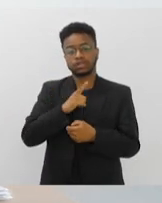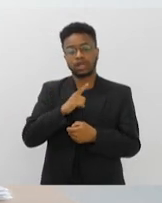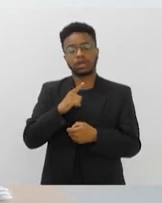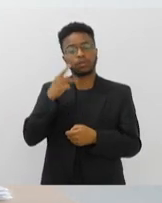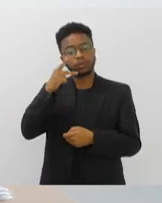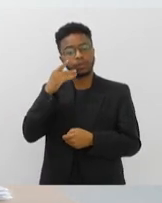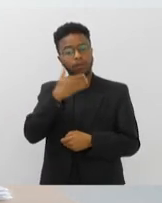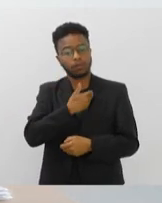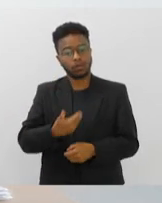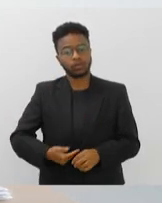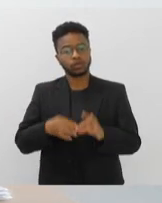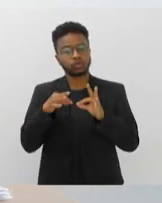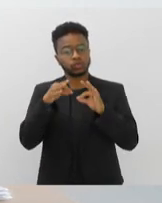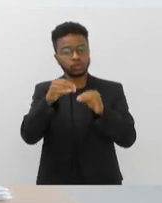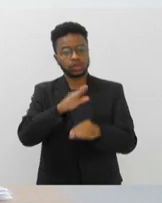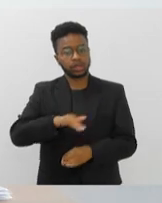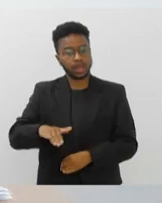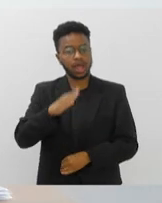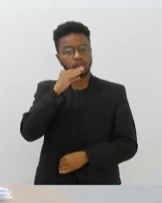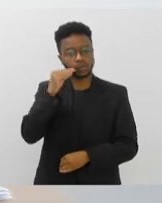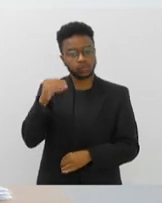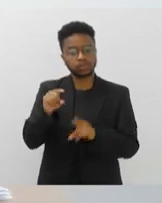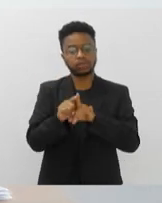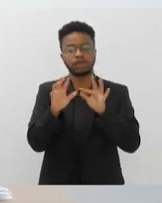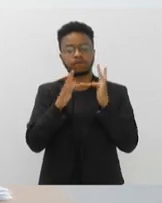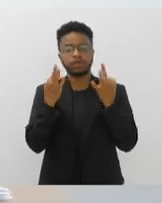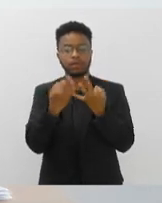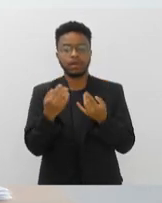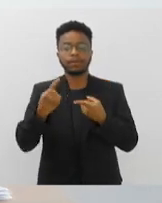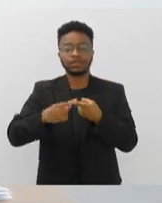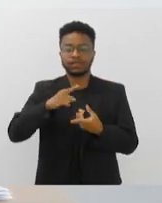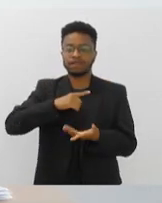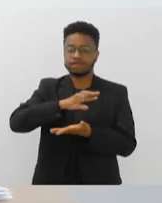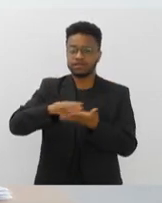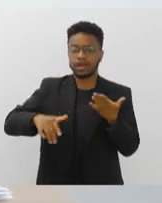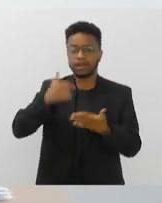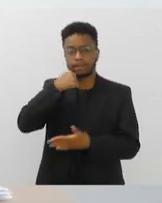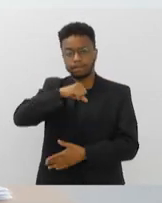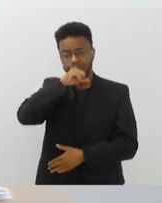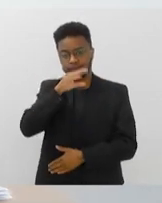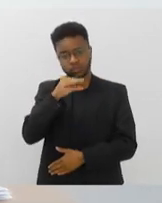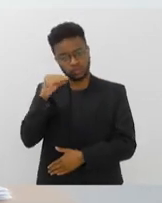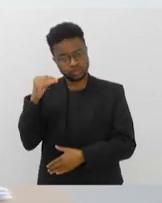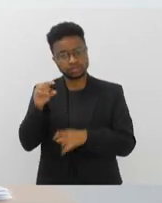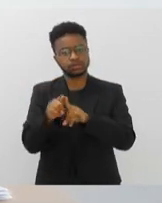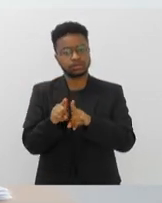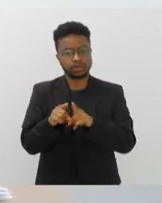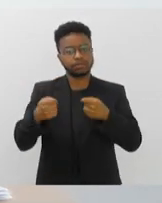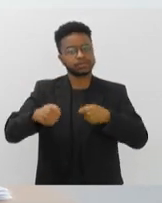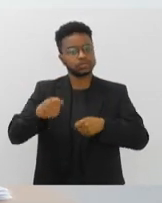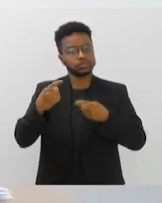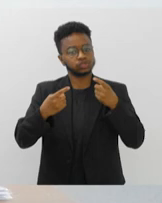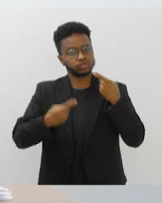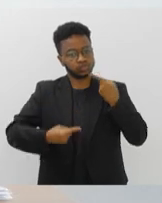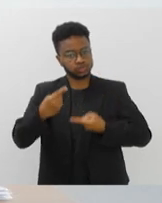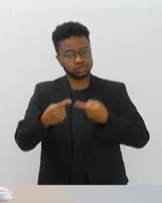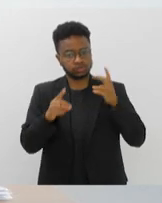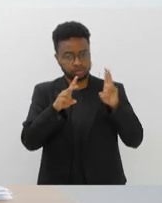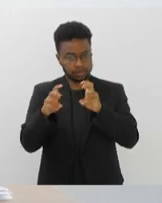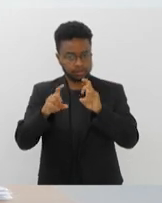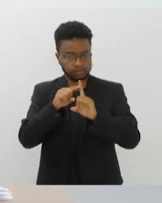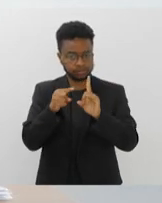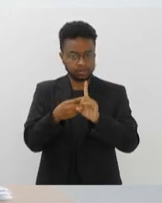adolescentes paraas suas famílias paraas mães muitas mães adolescentes a gente precisa discutir a questão da gravidez na adolescência e